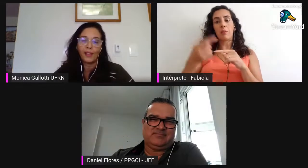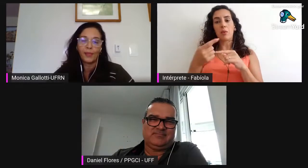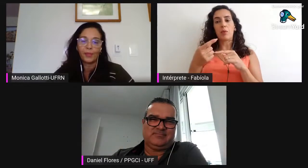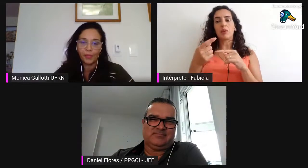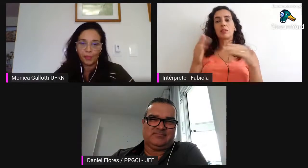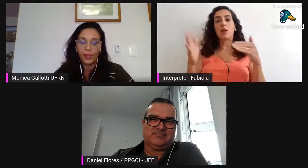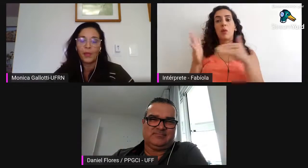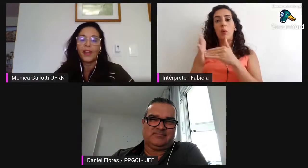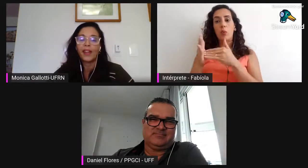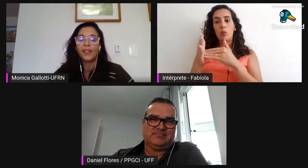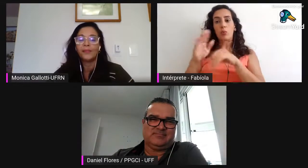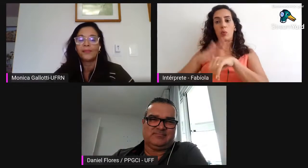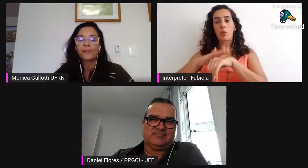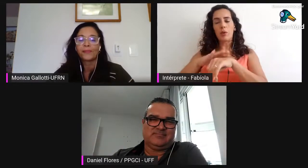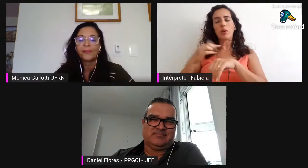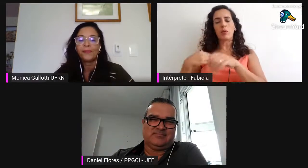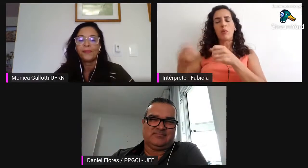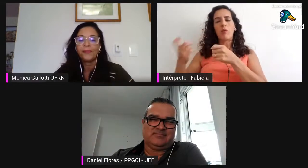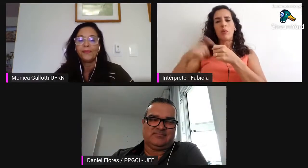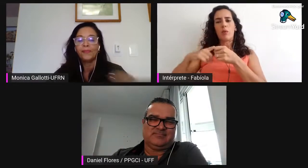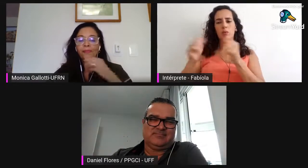nossa live. Muito obrigada.